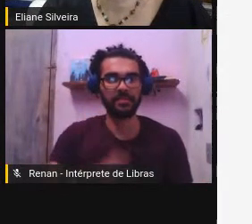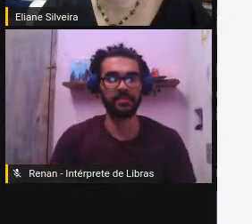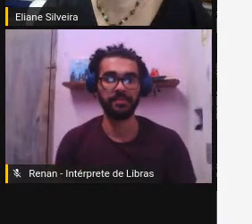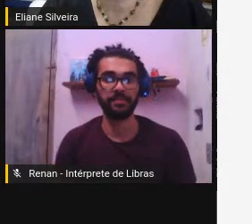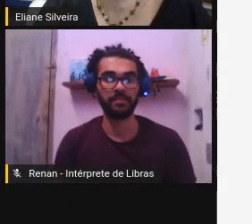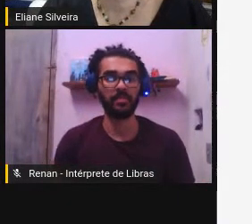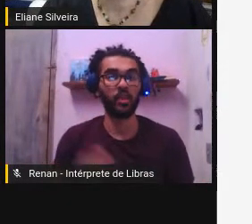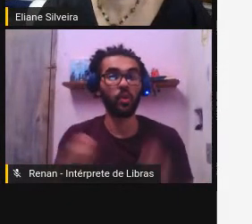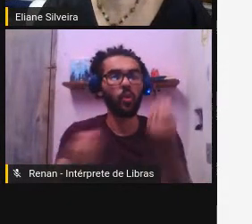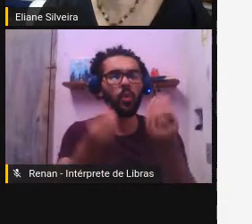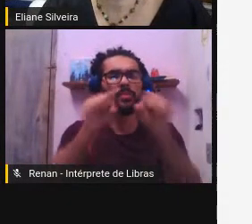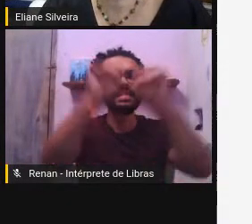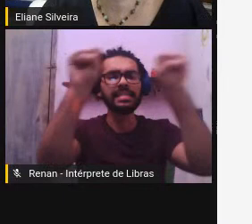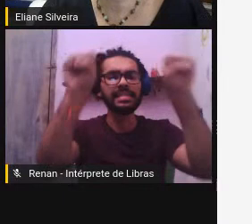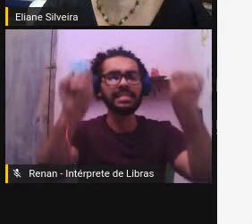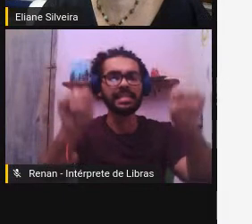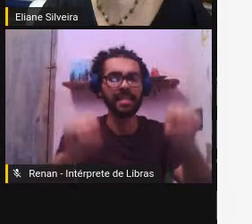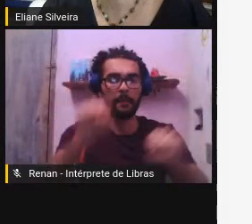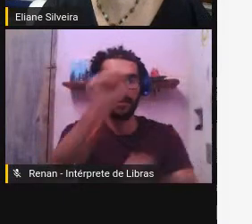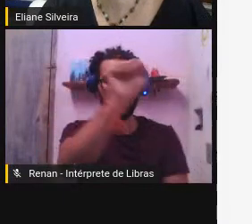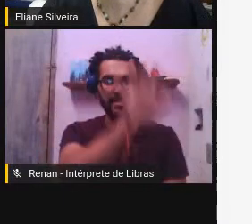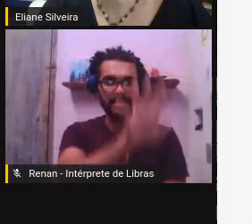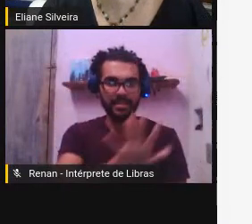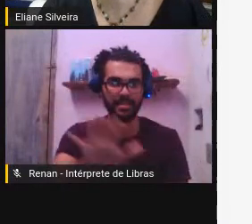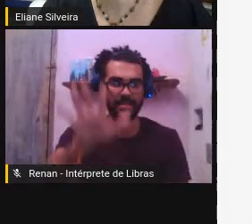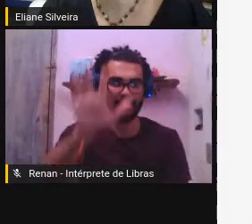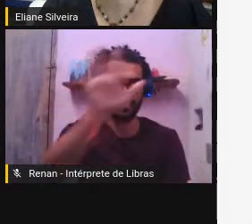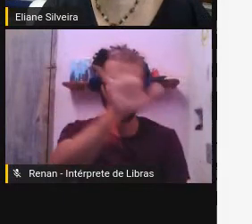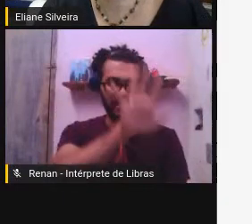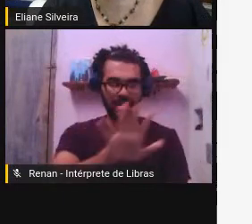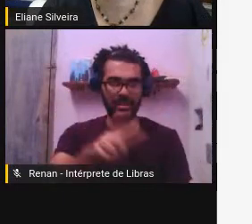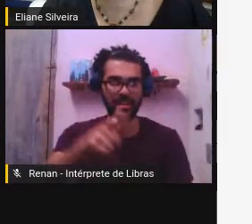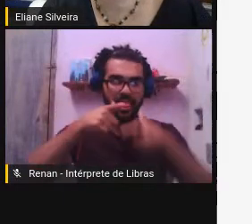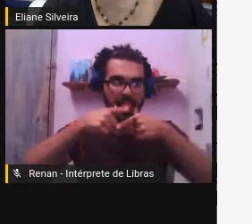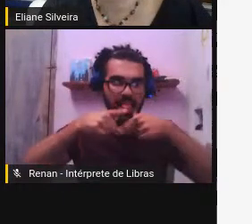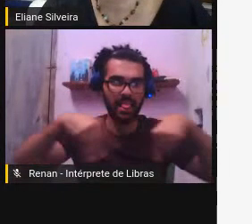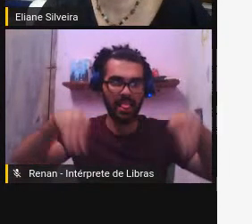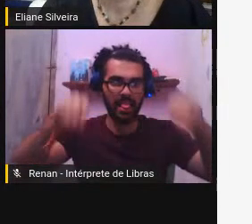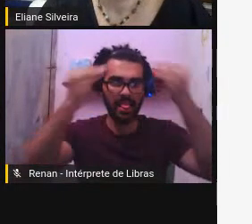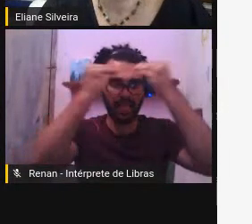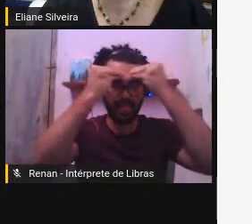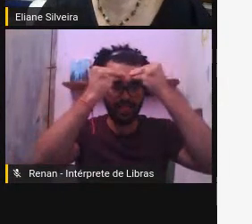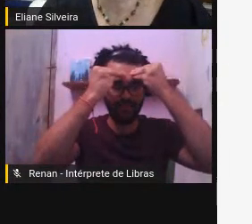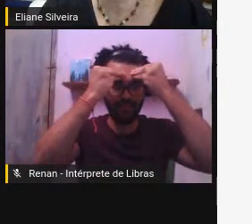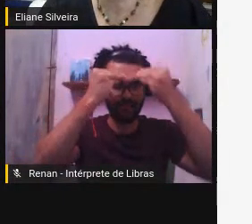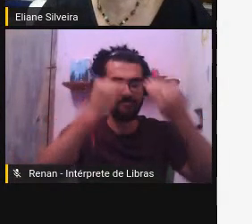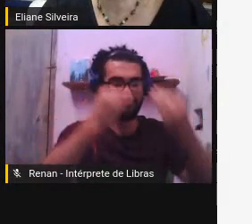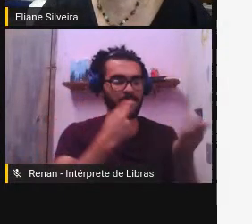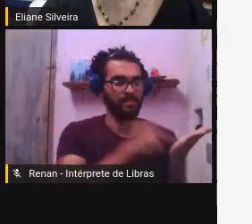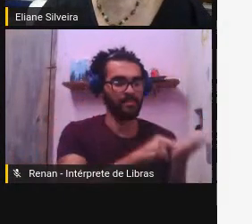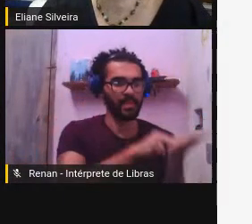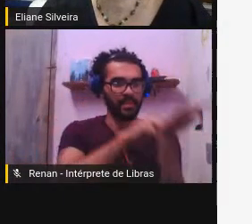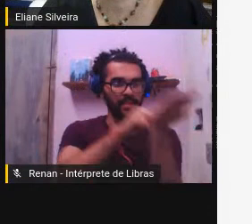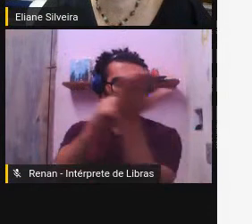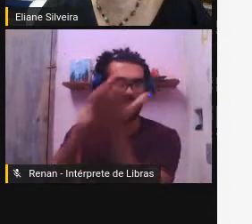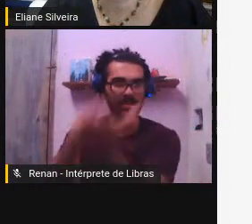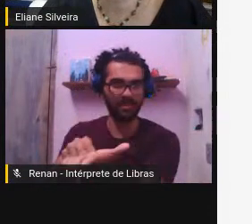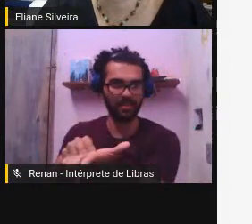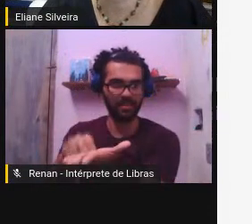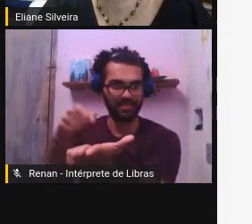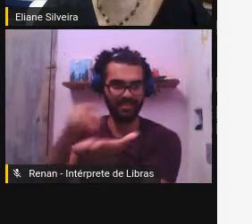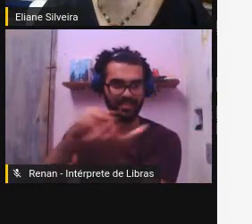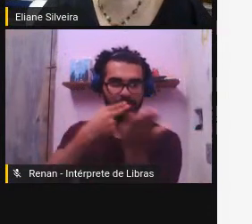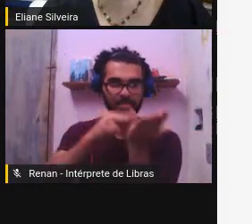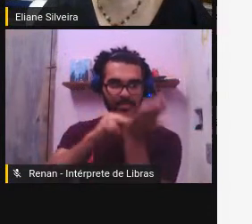geral da linguagem enviado ao que ele chama de venerável Adolfo Pté e que foi devolvido com palavras de